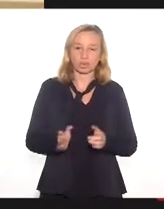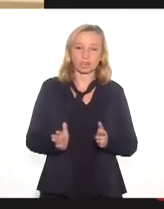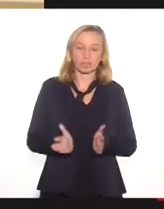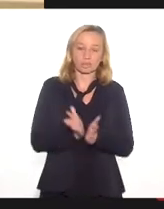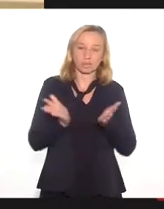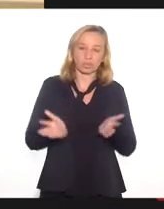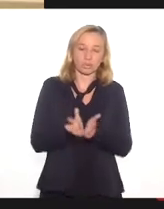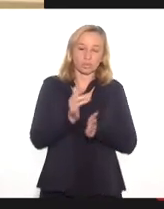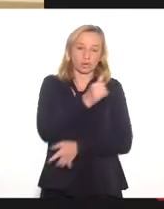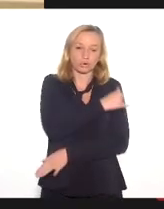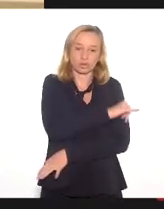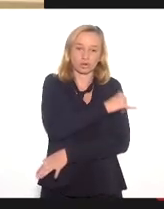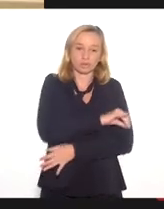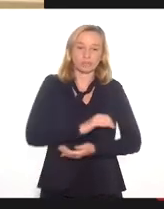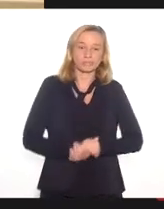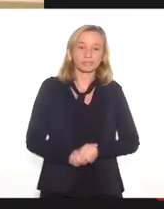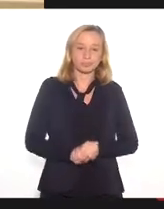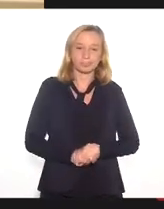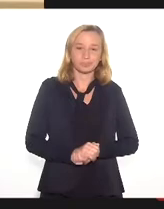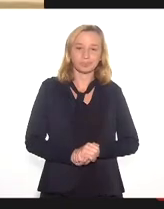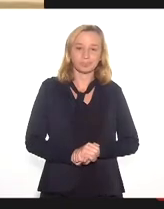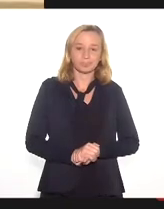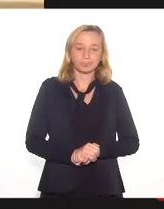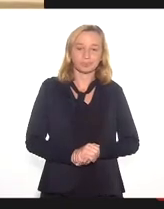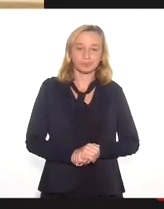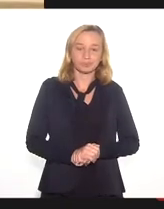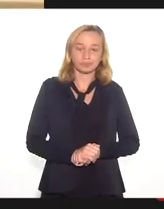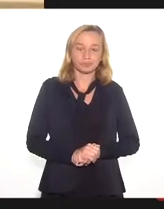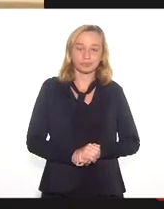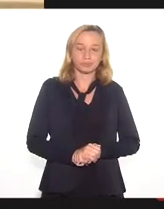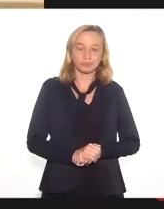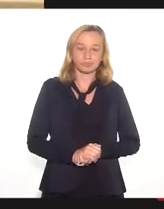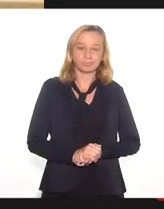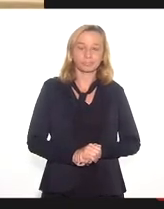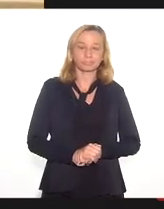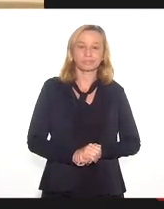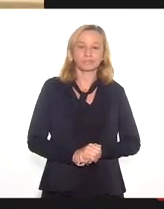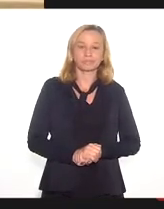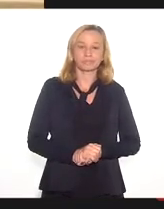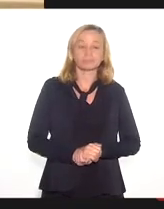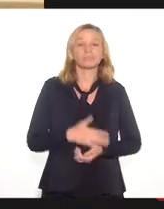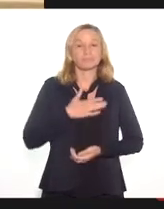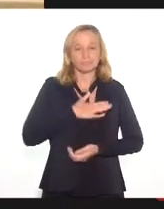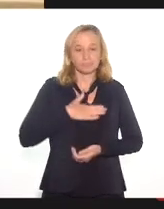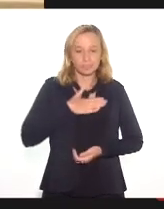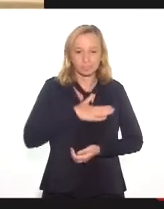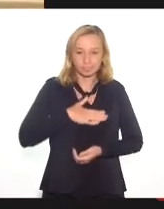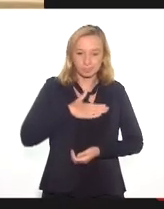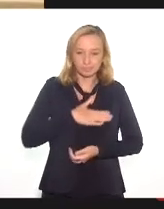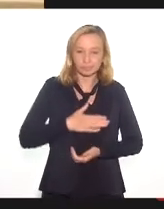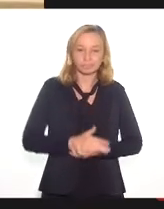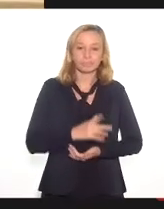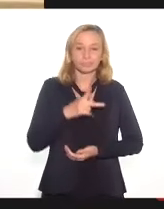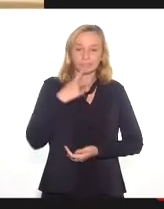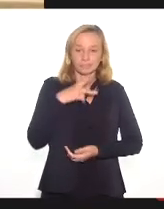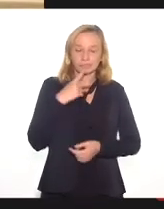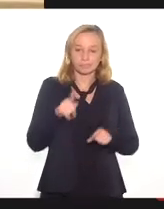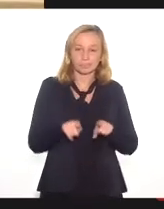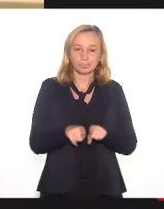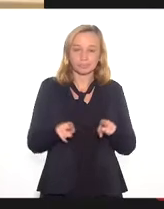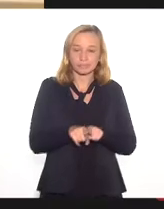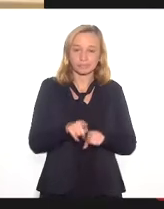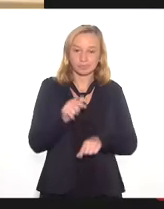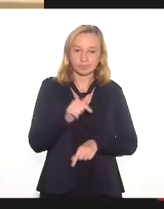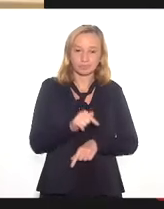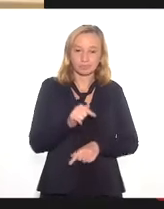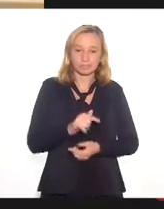do Rio de Janeiro. Para além disso, gostaria de ressaltar aqui